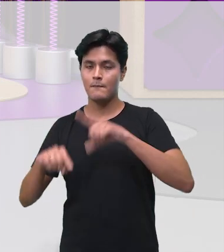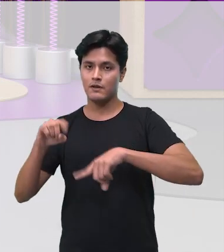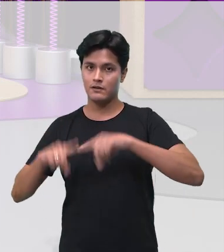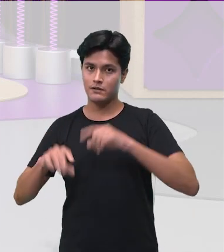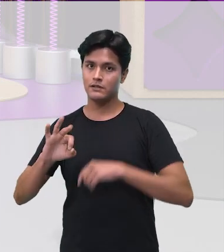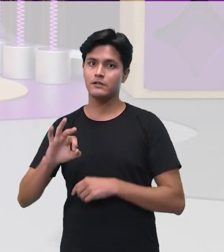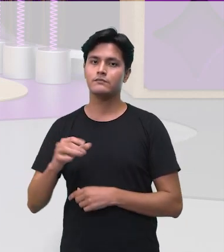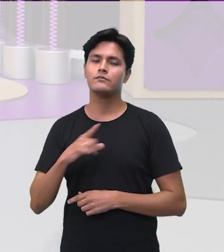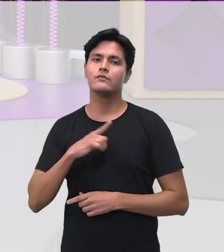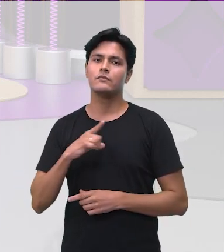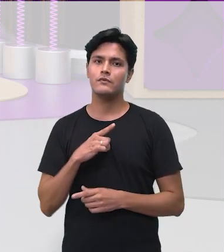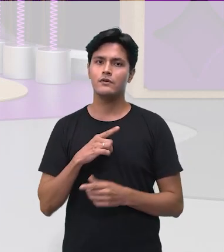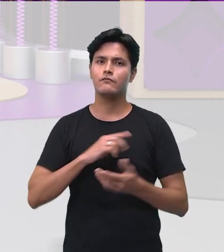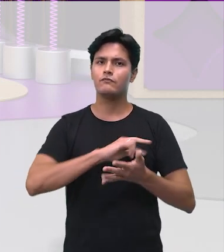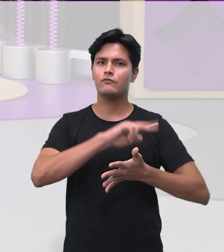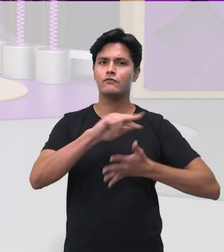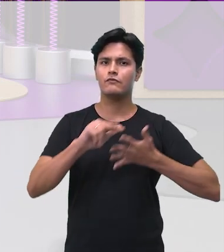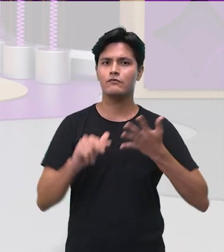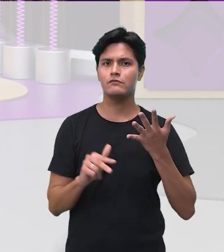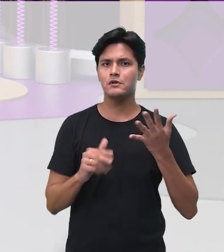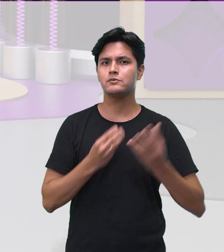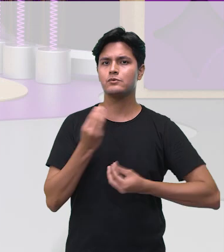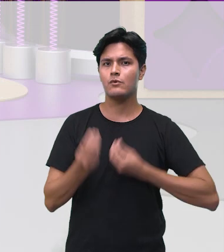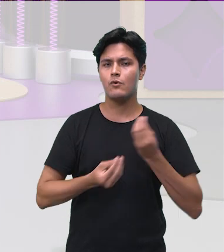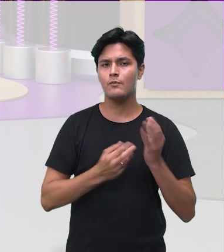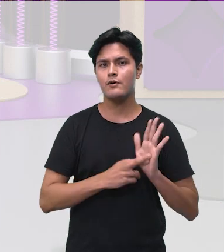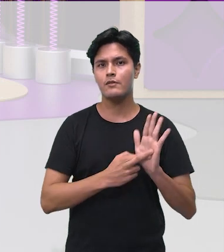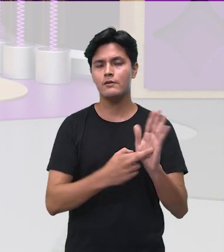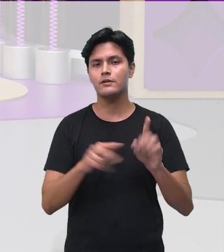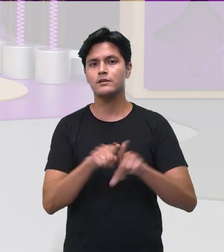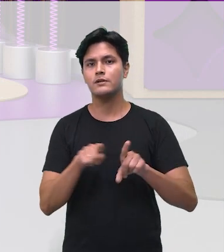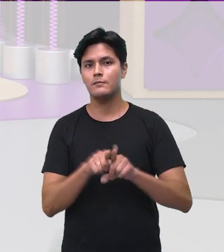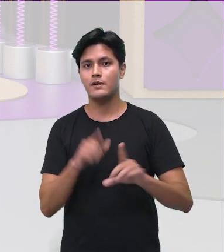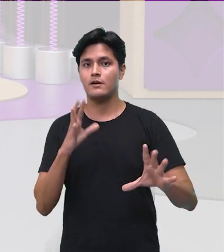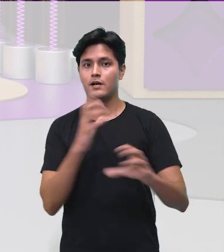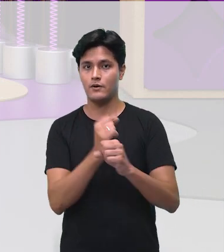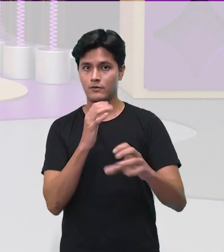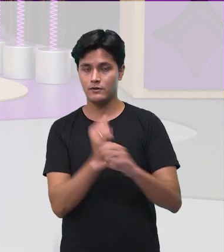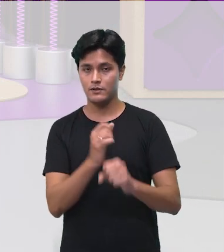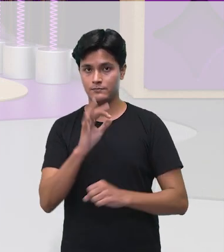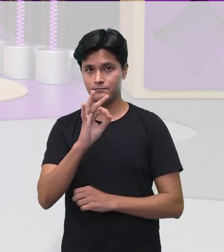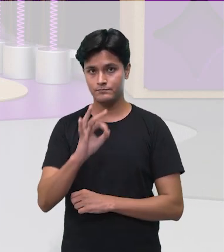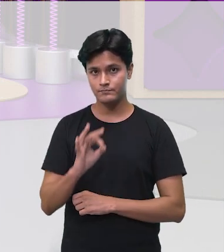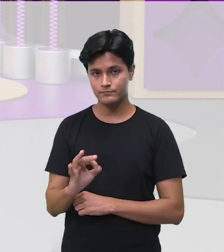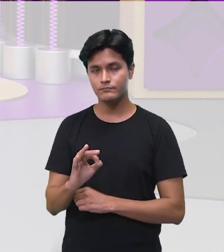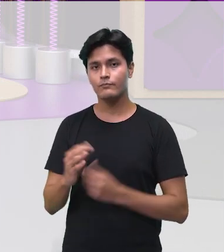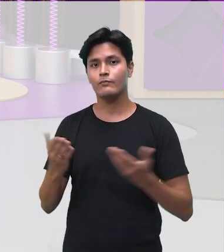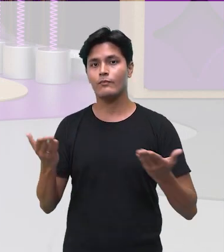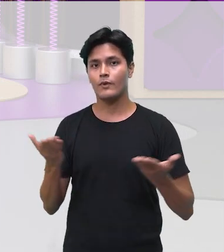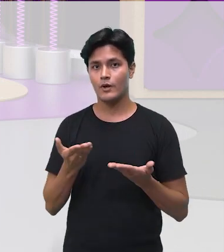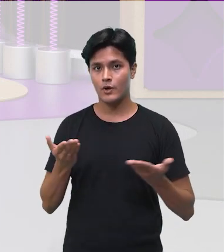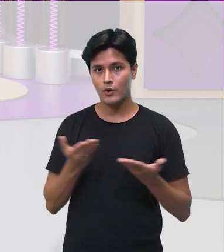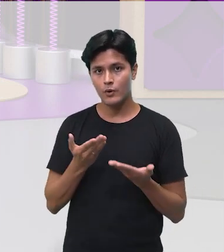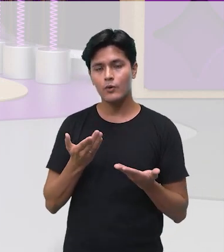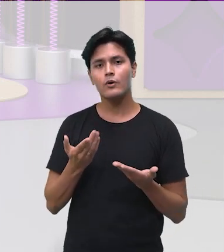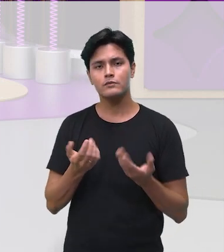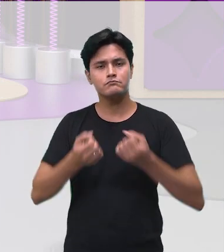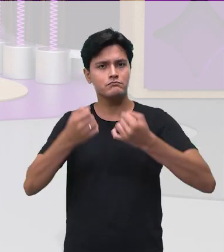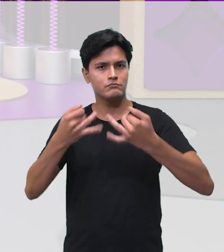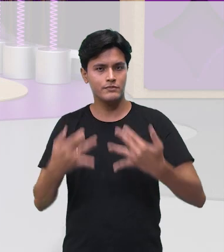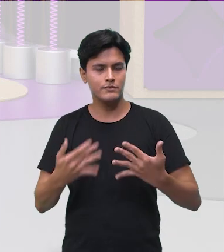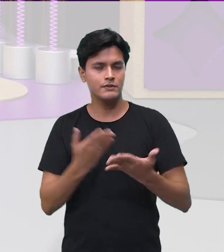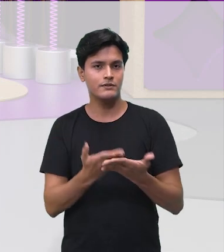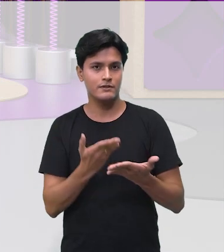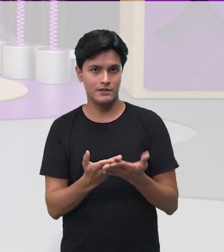você representar e também de calcular a porcentagem. E é o que nós iremos então abordar nessa aula.